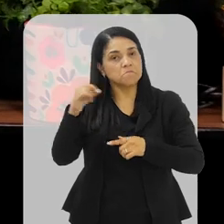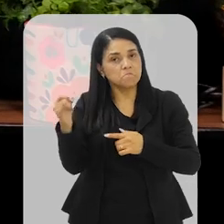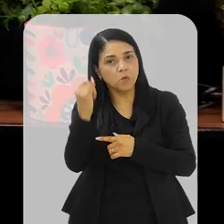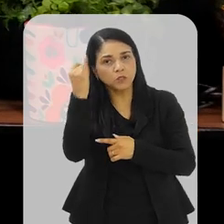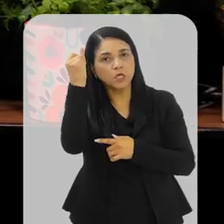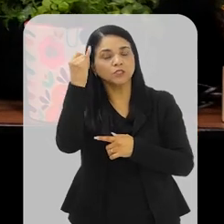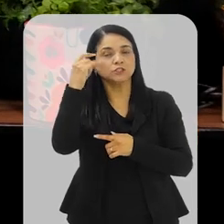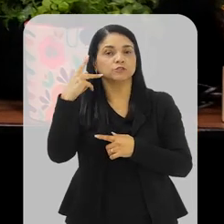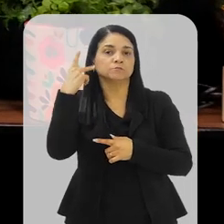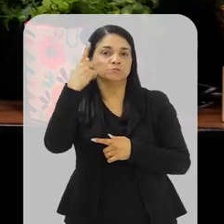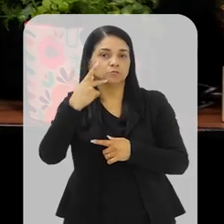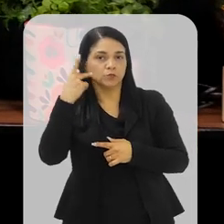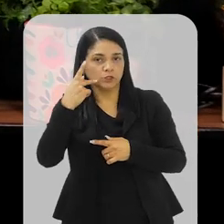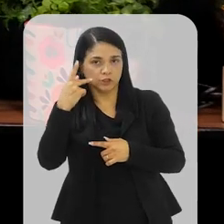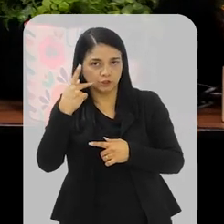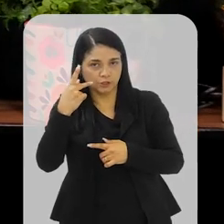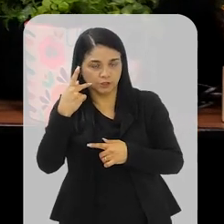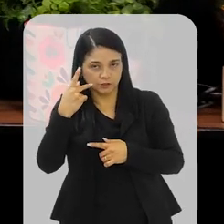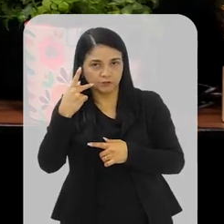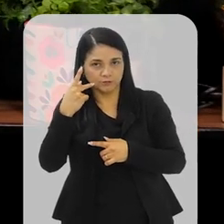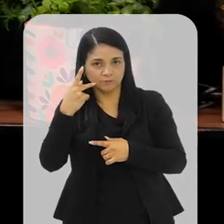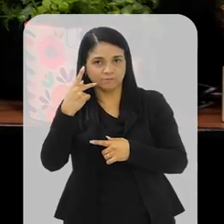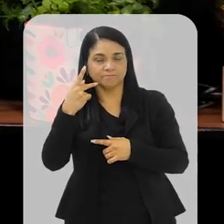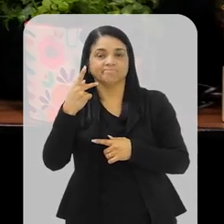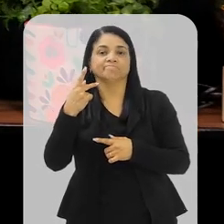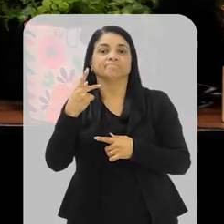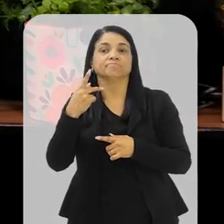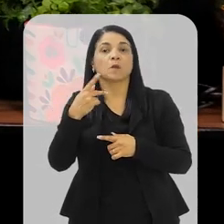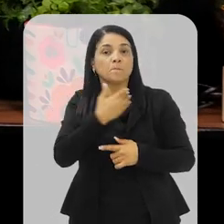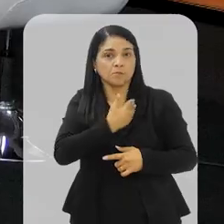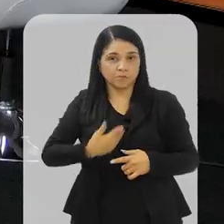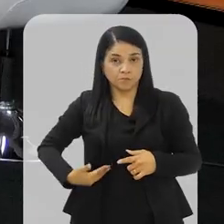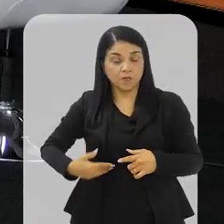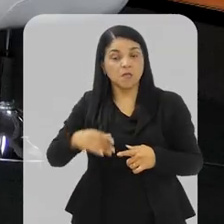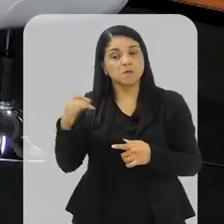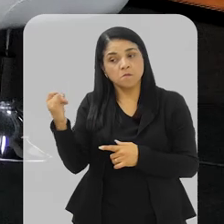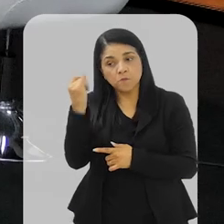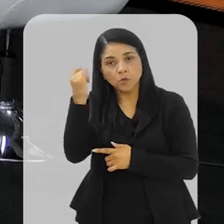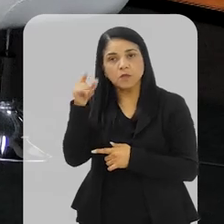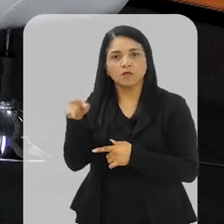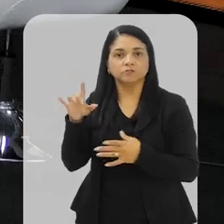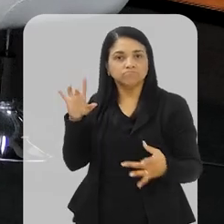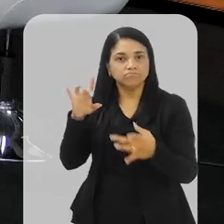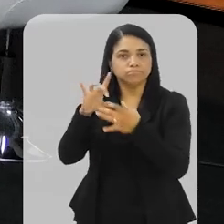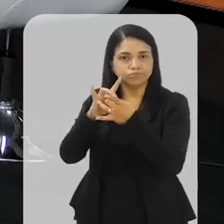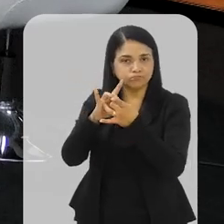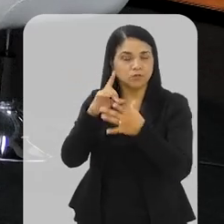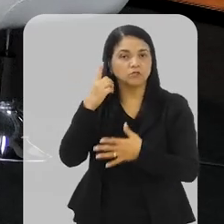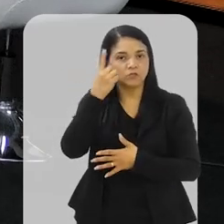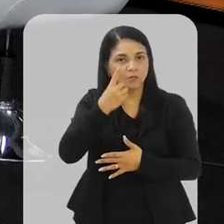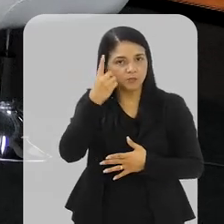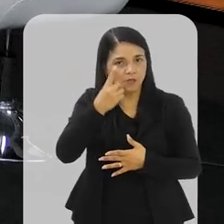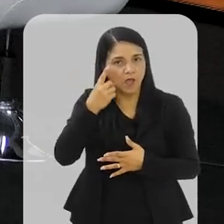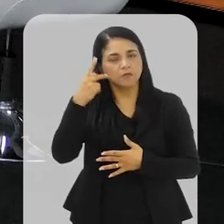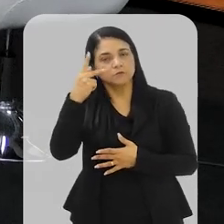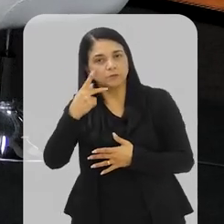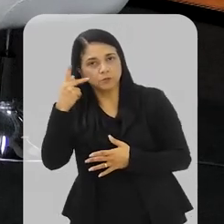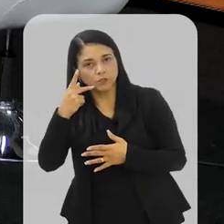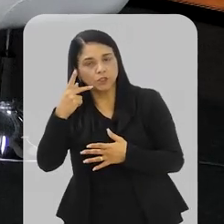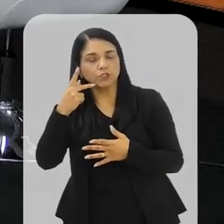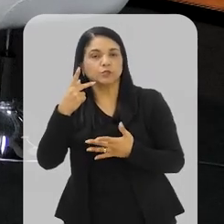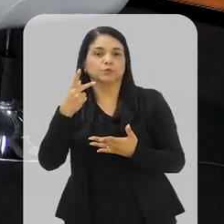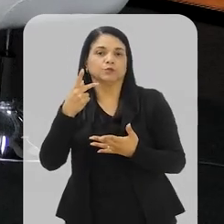ferramenta de políticas públicas E para isso nós contamos com a importância dos dos parlamentares nos seus mais